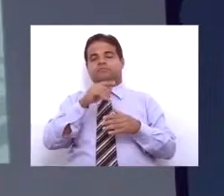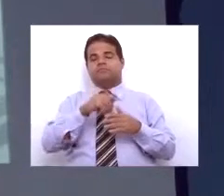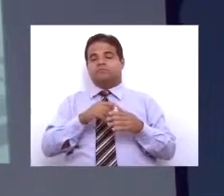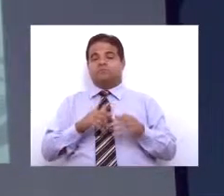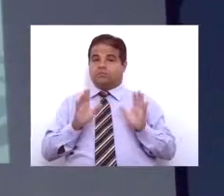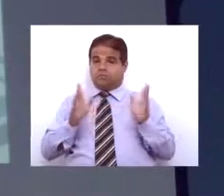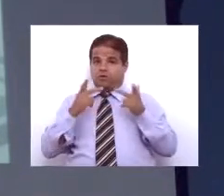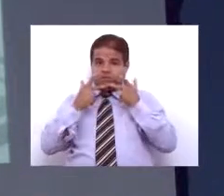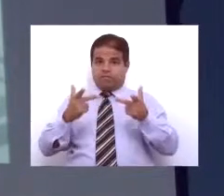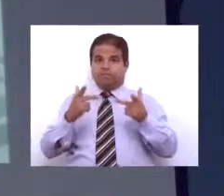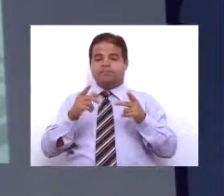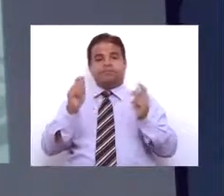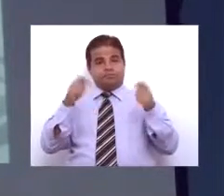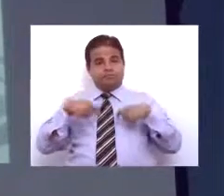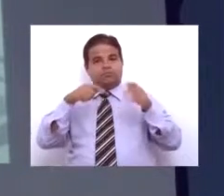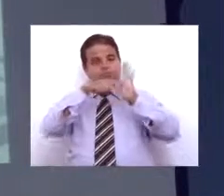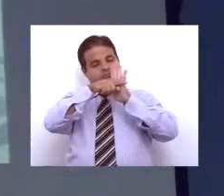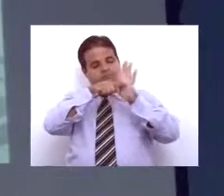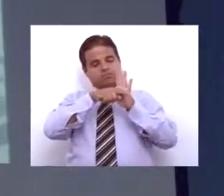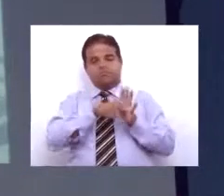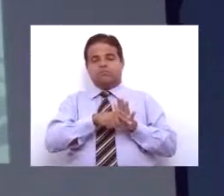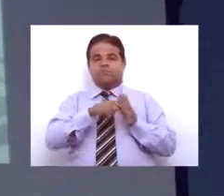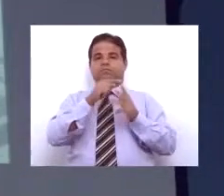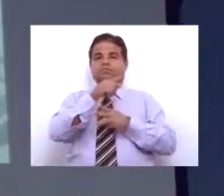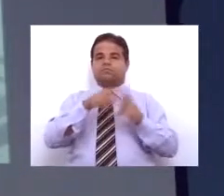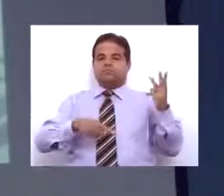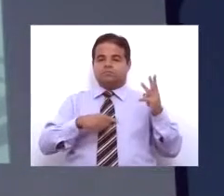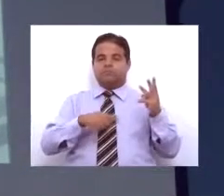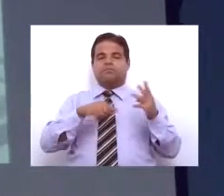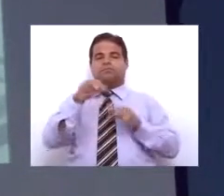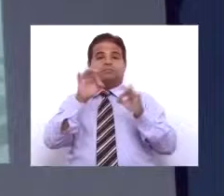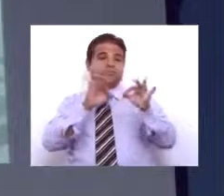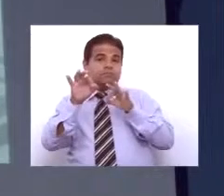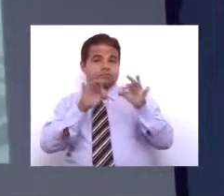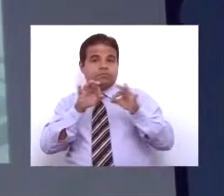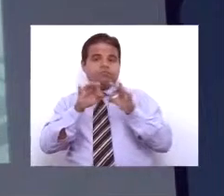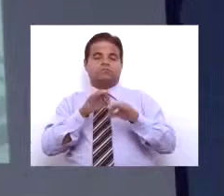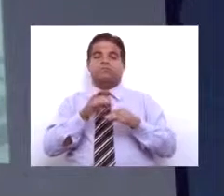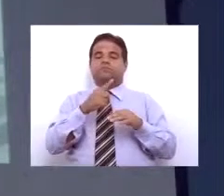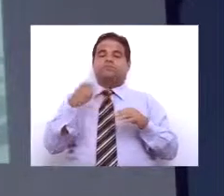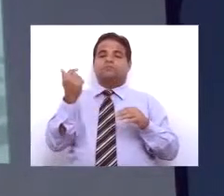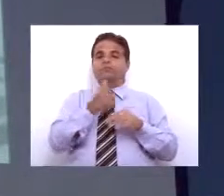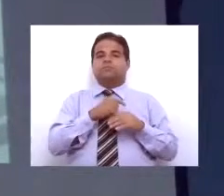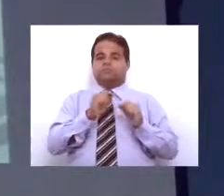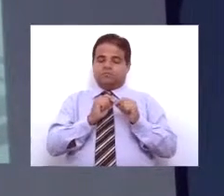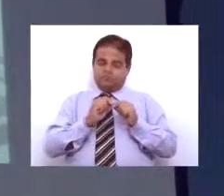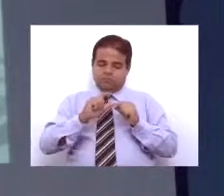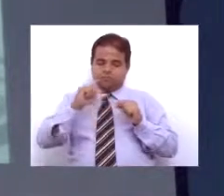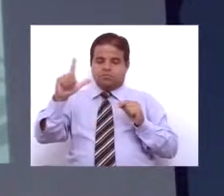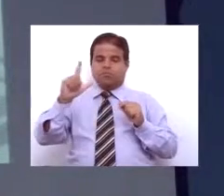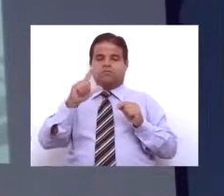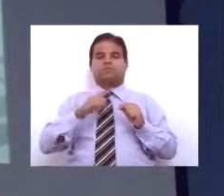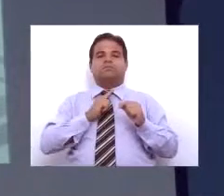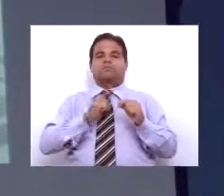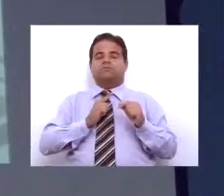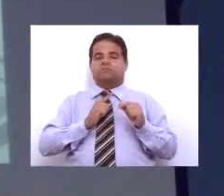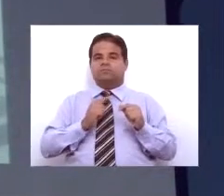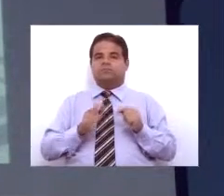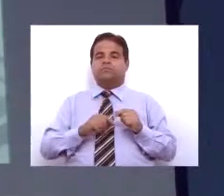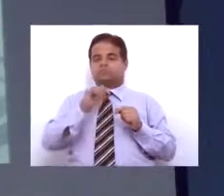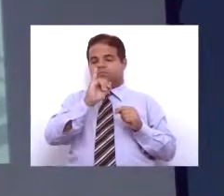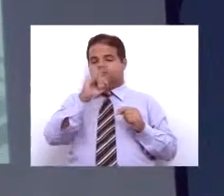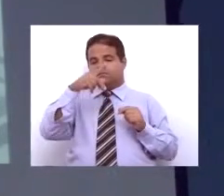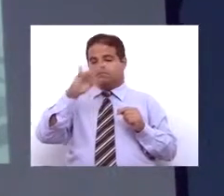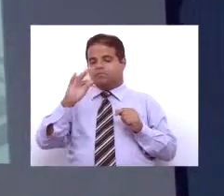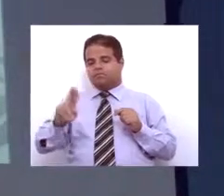como podemos identificá lá os três primeiros além dos tributos municipais foi ascendente houve uma elevação do